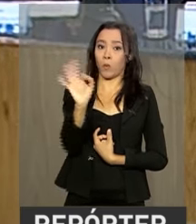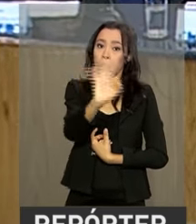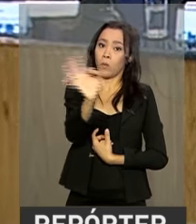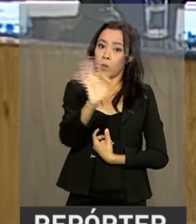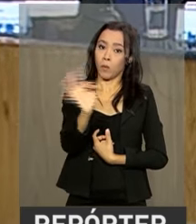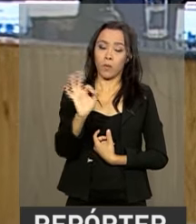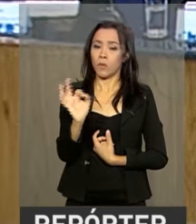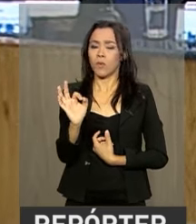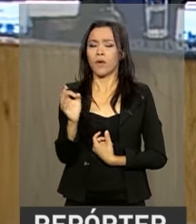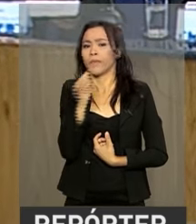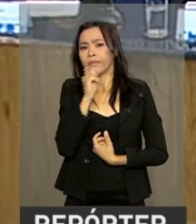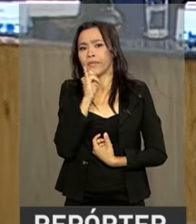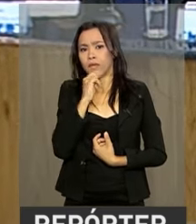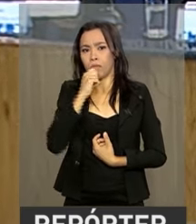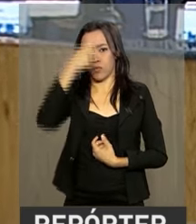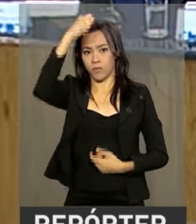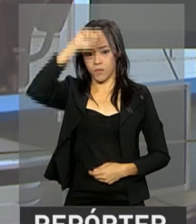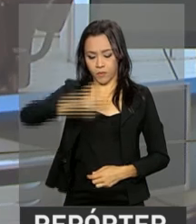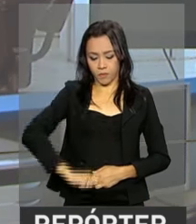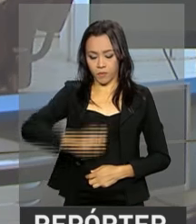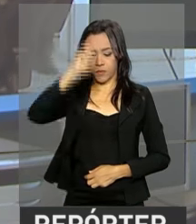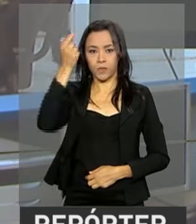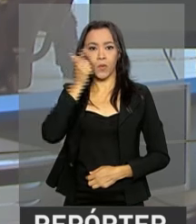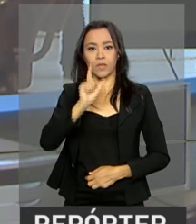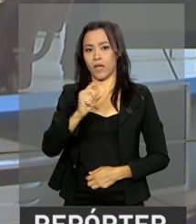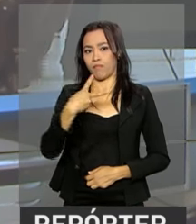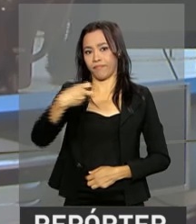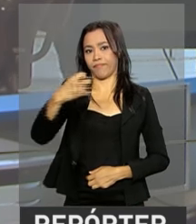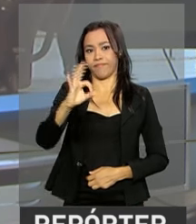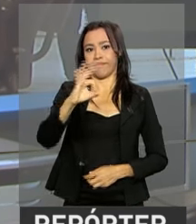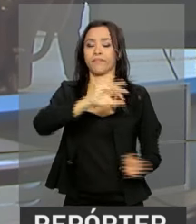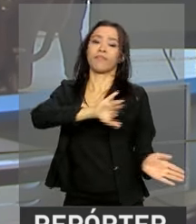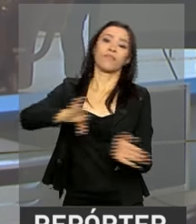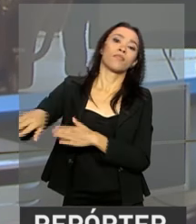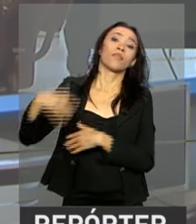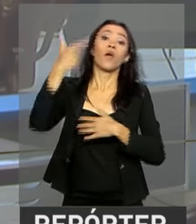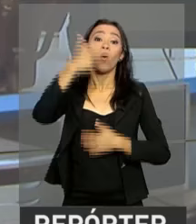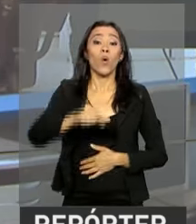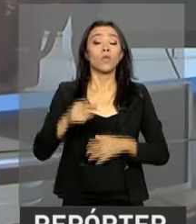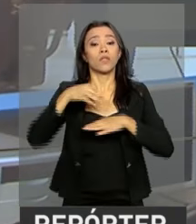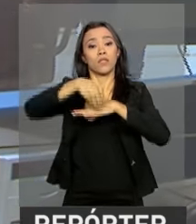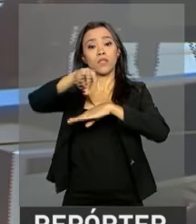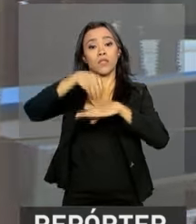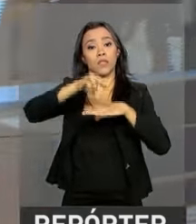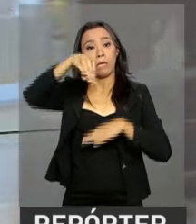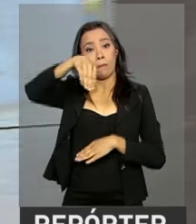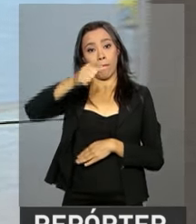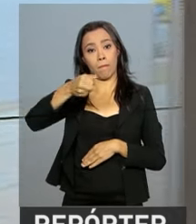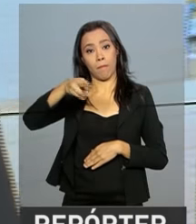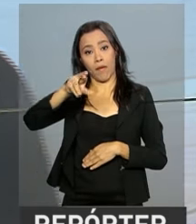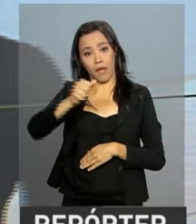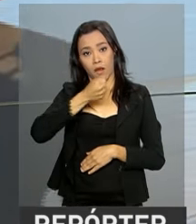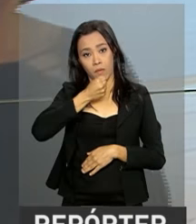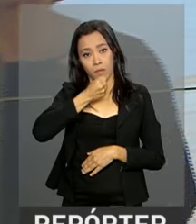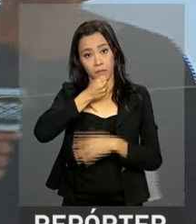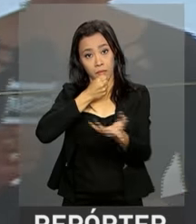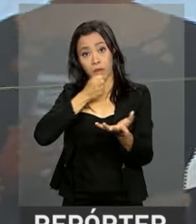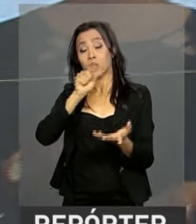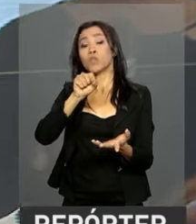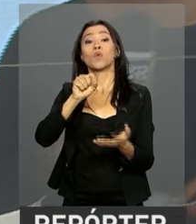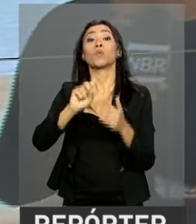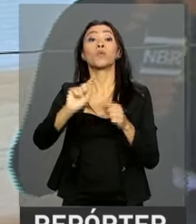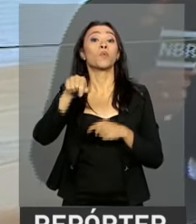é detectado, por exemplo, no detector de metais. E a repórter Mara Knupp tem outras informações ao vivo para a gente sobre esse